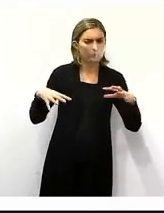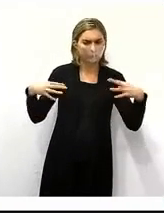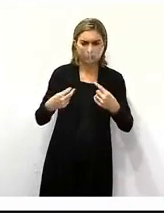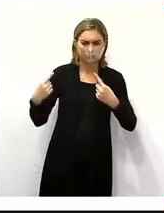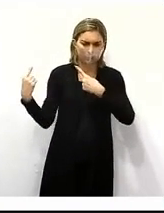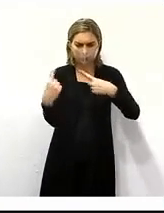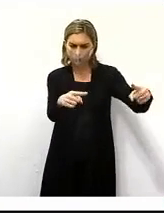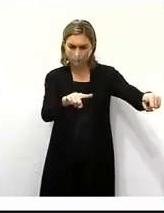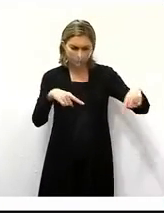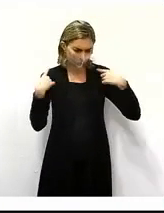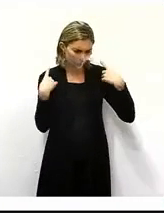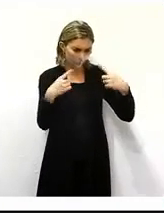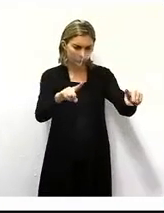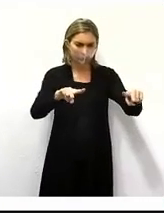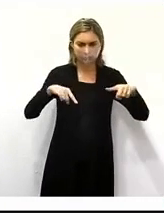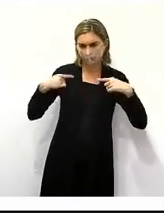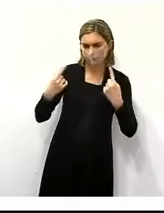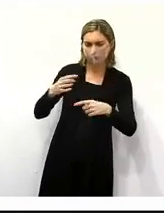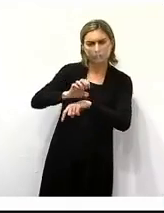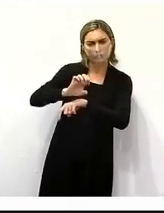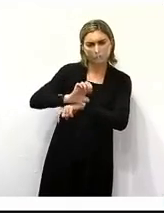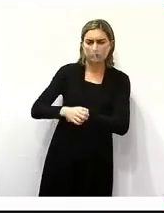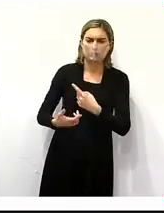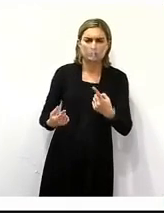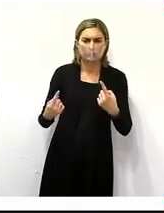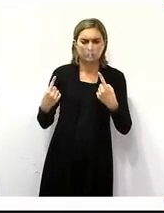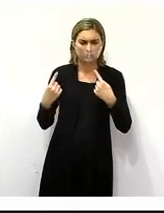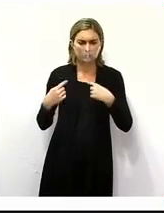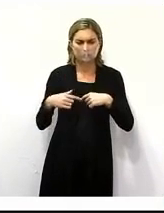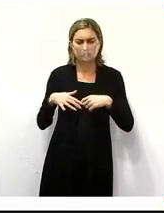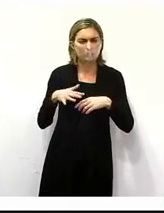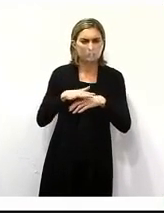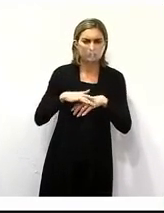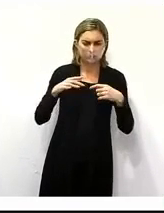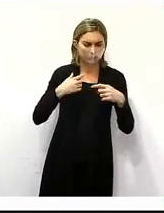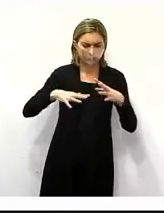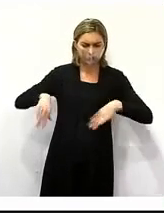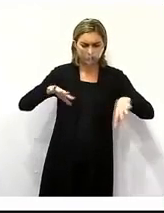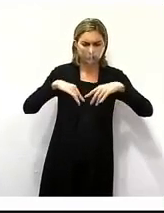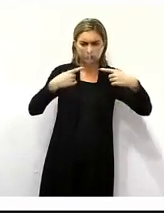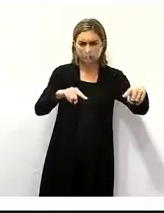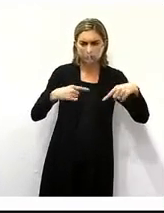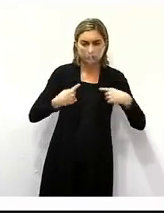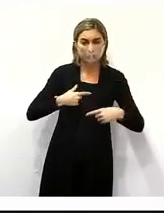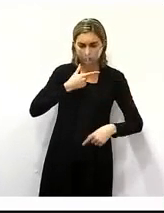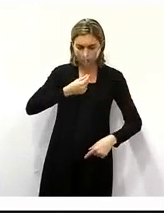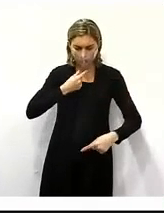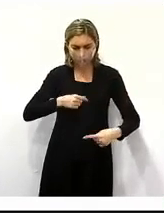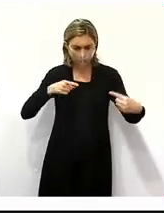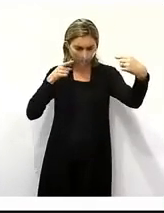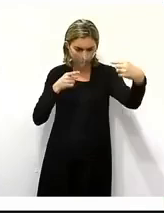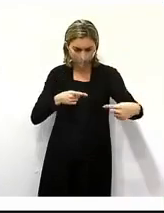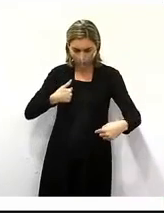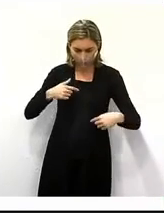contra todos, Então, o estado de natureza dos homens é de ver no outro sempre um concorrente,